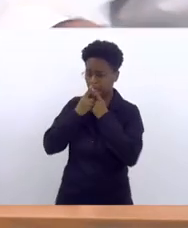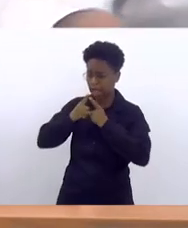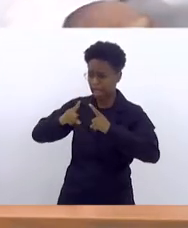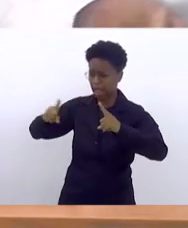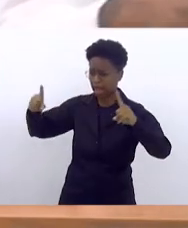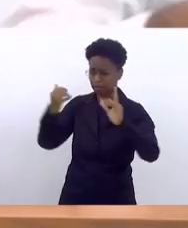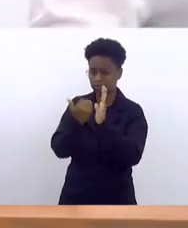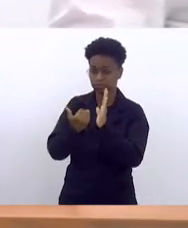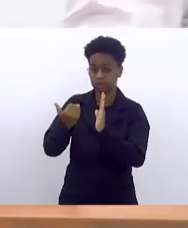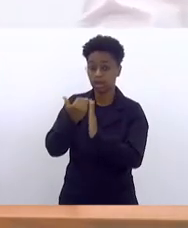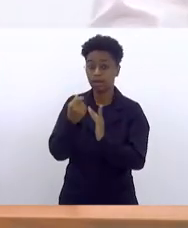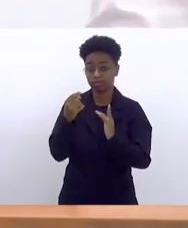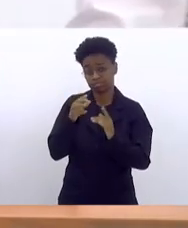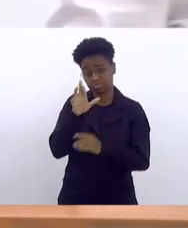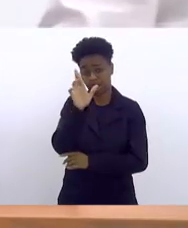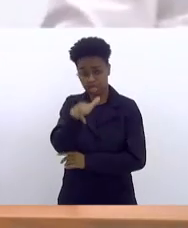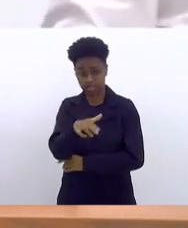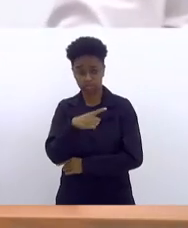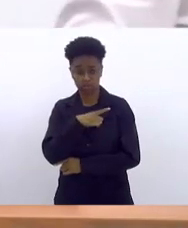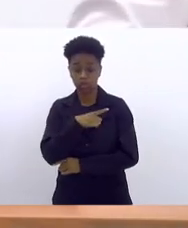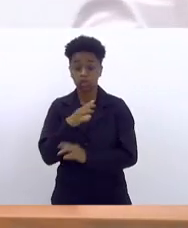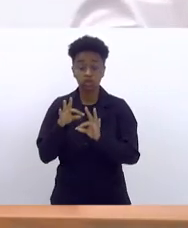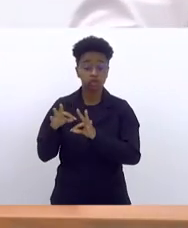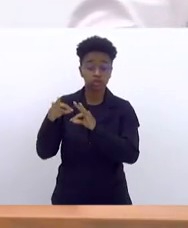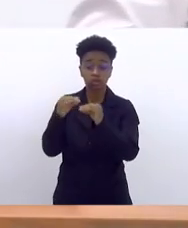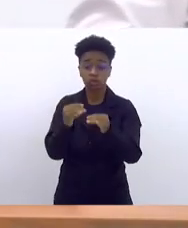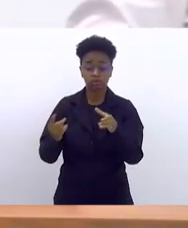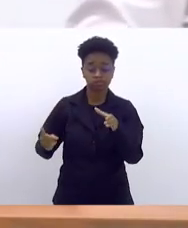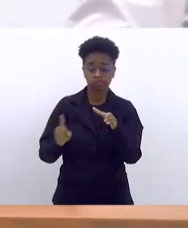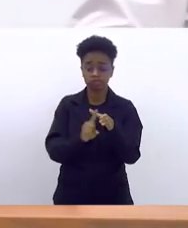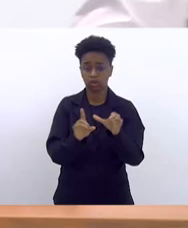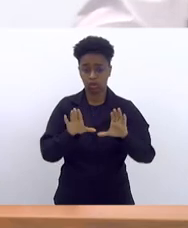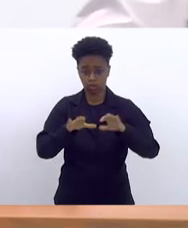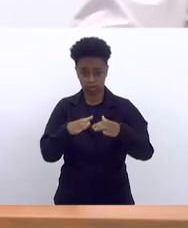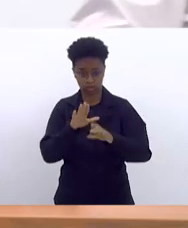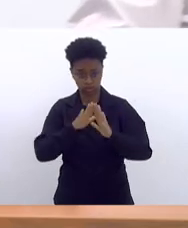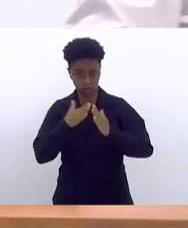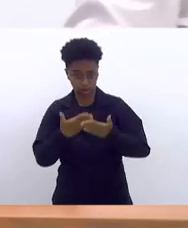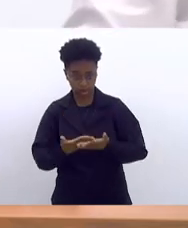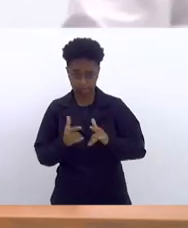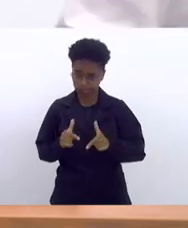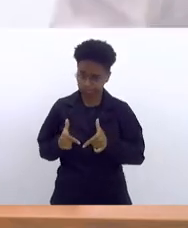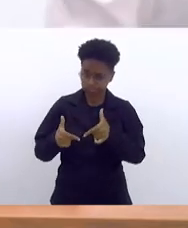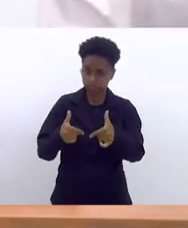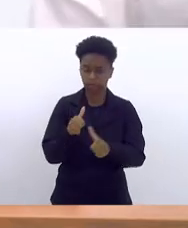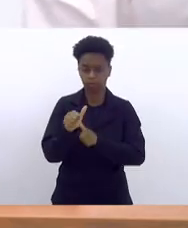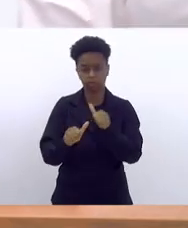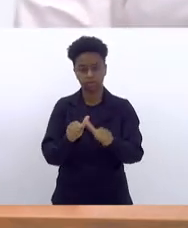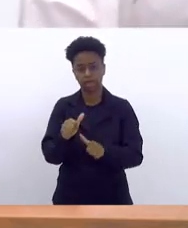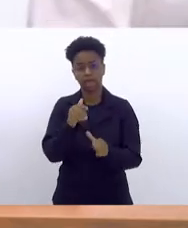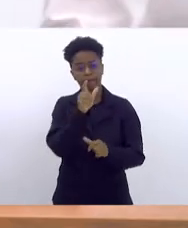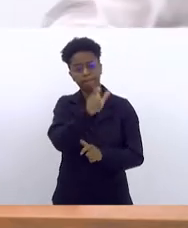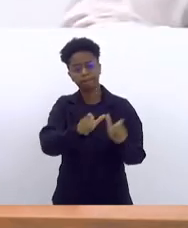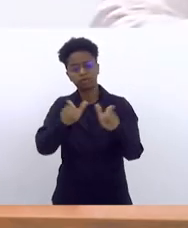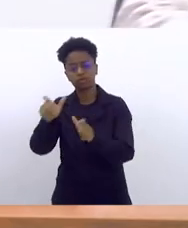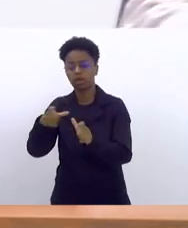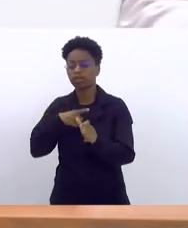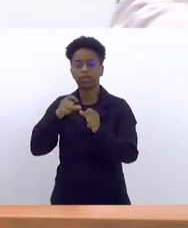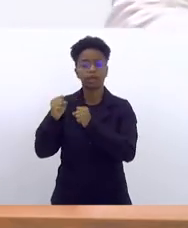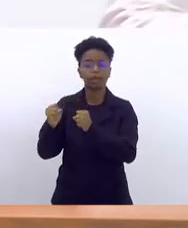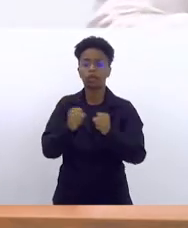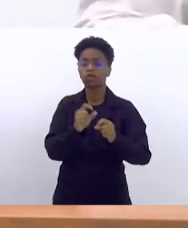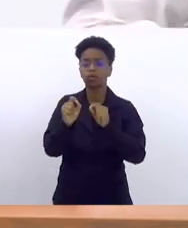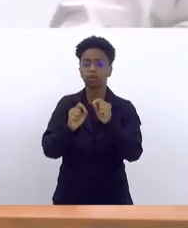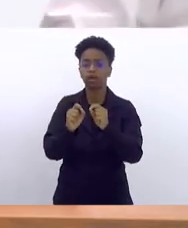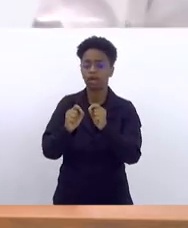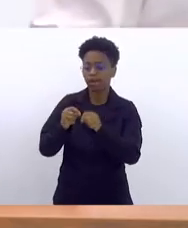fazem parte da comunidade escolar são agentes de mudança. São pessoas que têm o poder de passar para